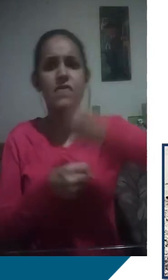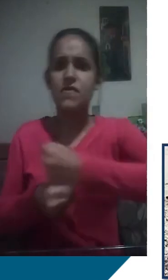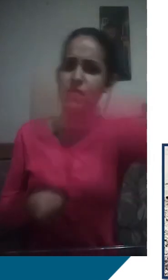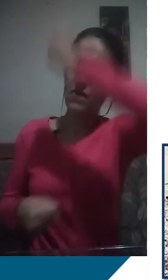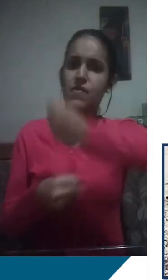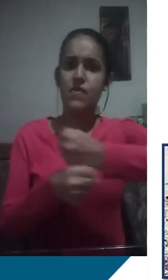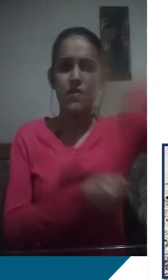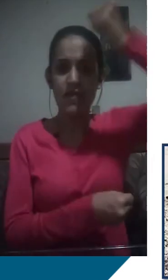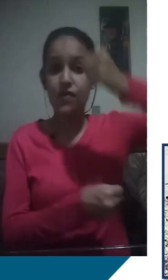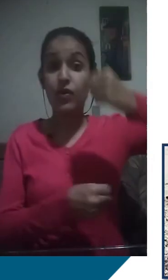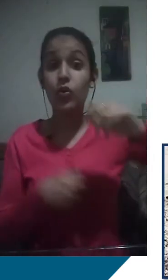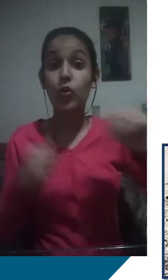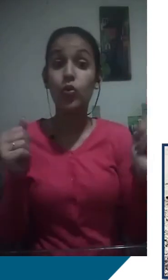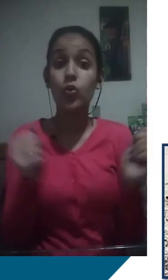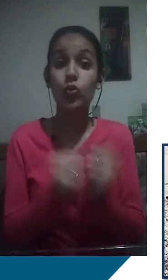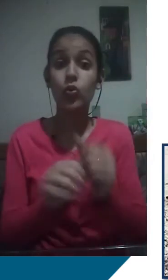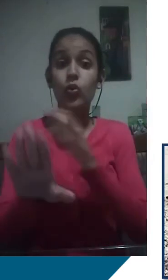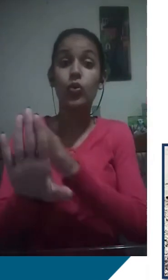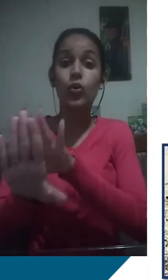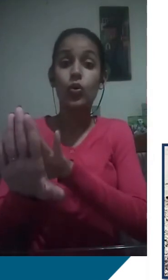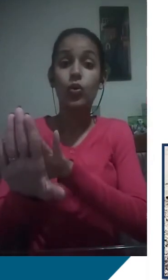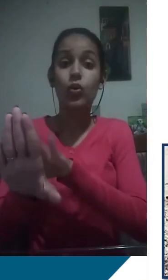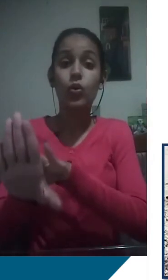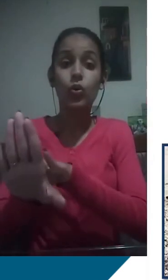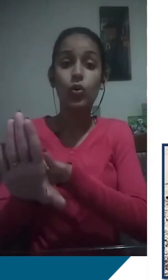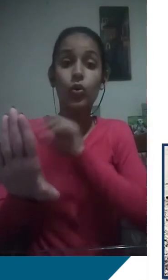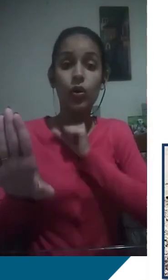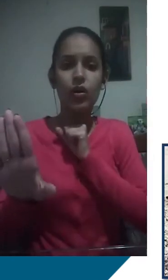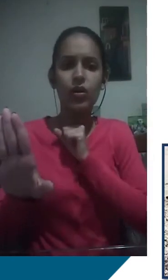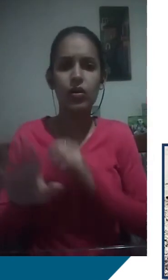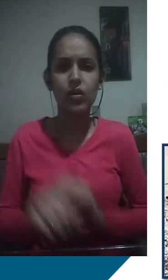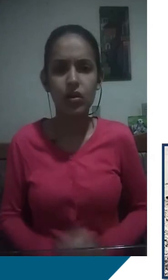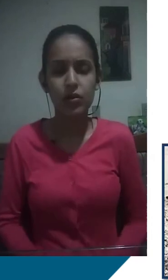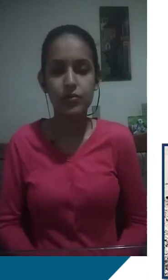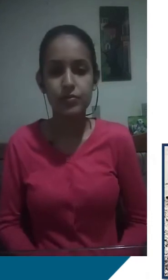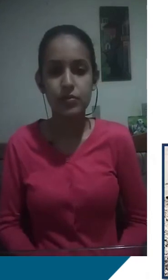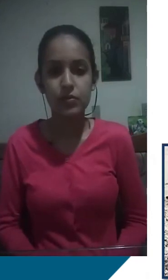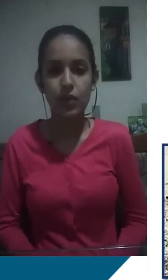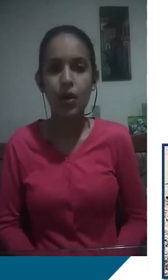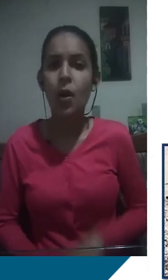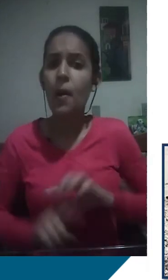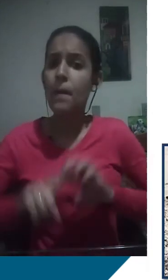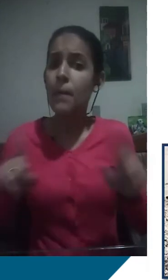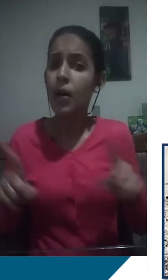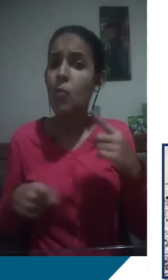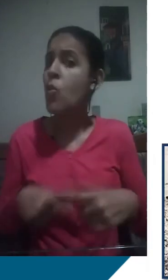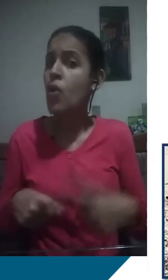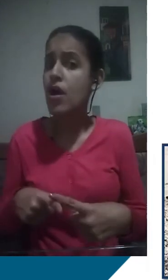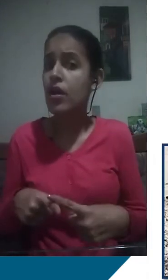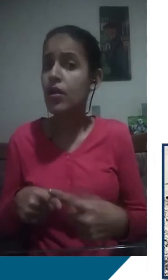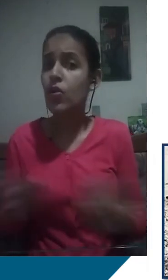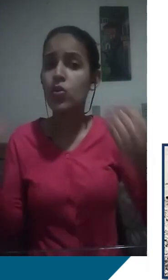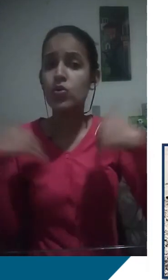com concreto? Né? Poderia ser outro material. É exatamente por causa disso aqui. Os dois têm